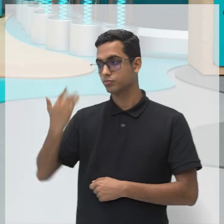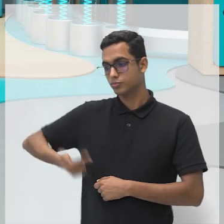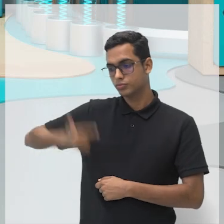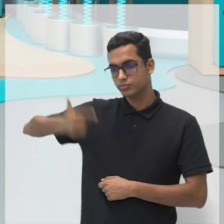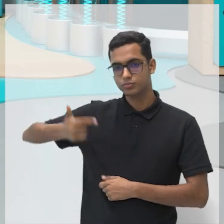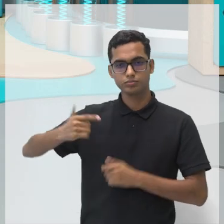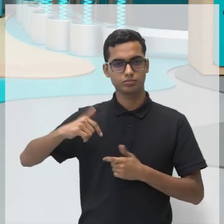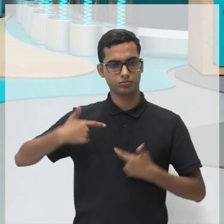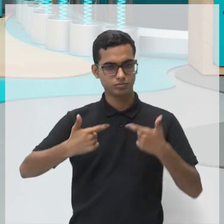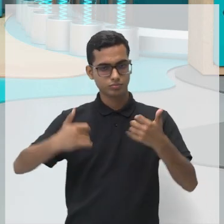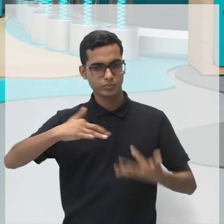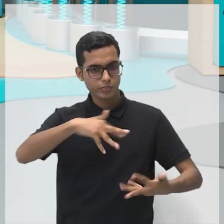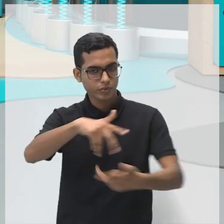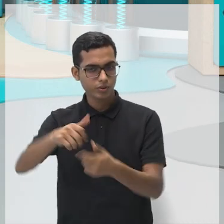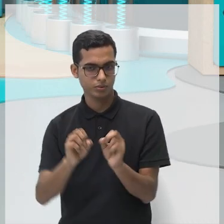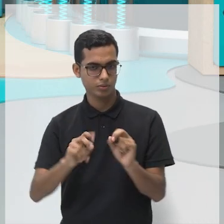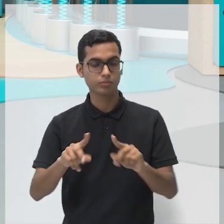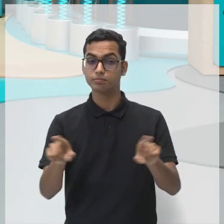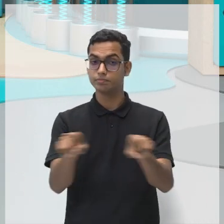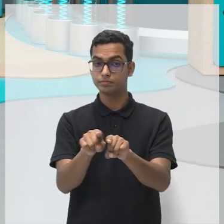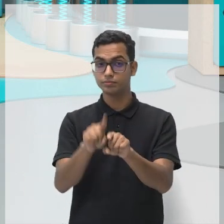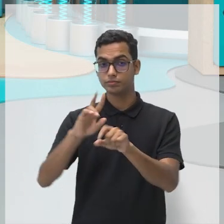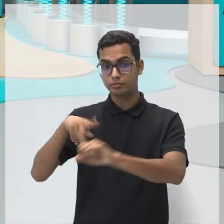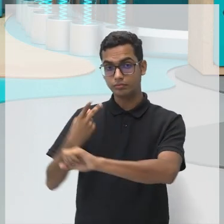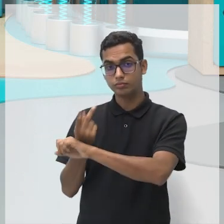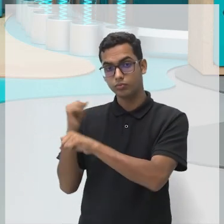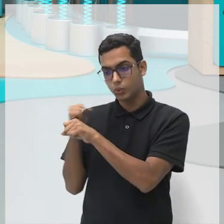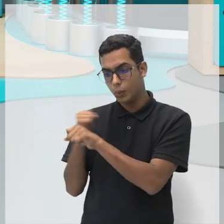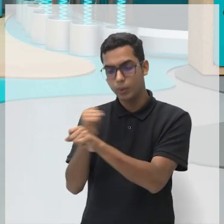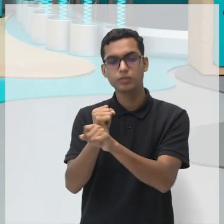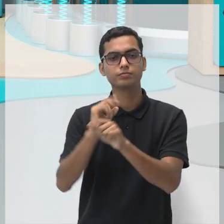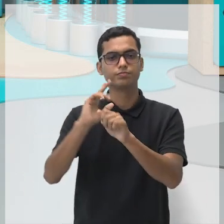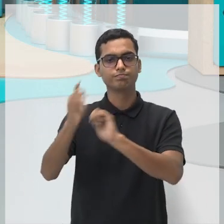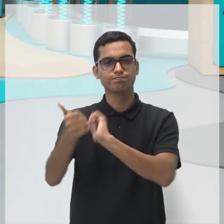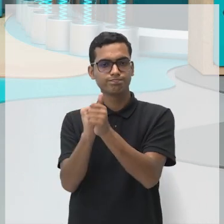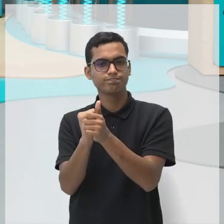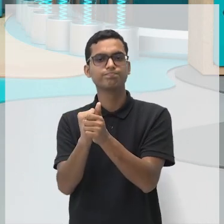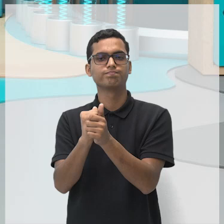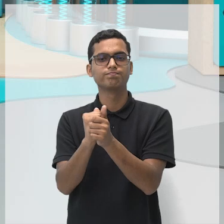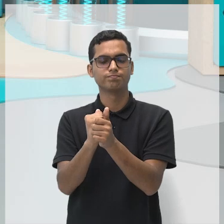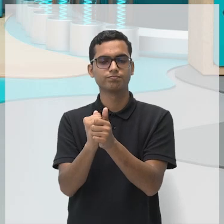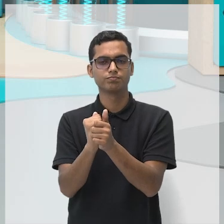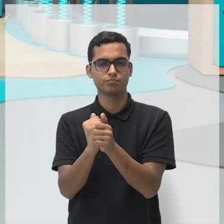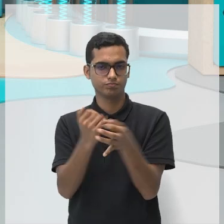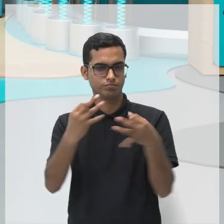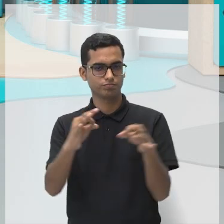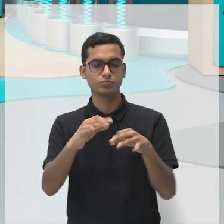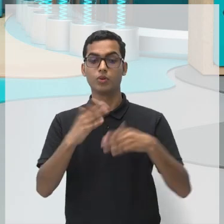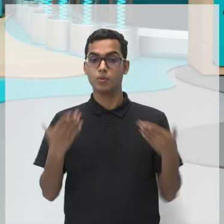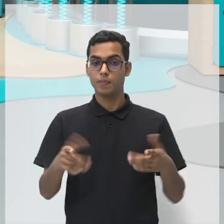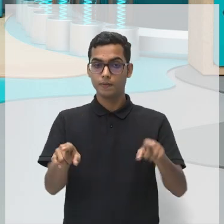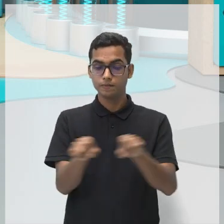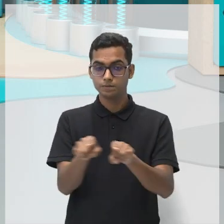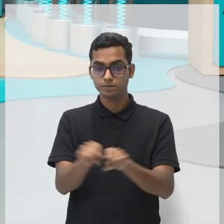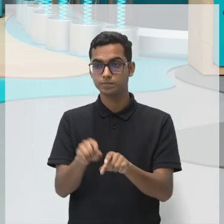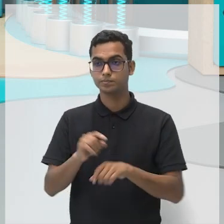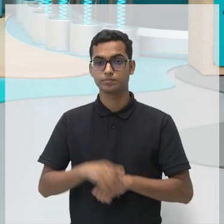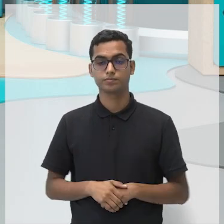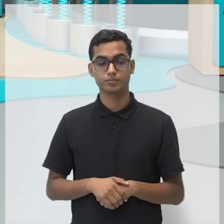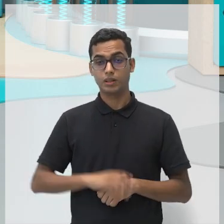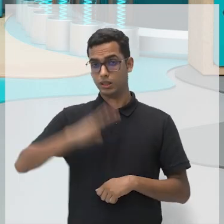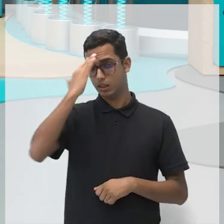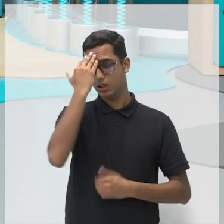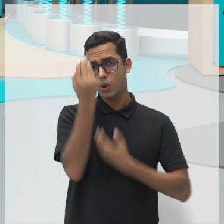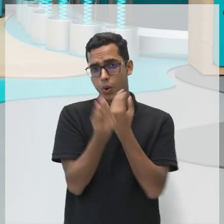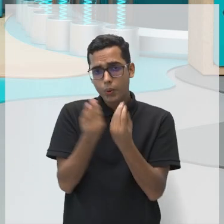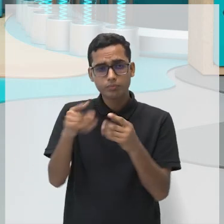gente. Com o passar dos anos, ele acabou se tornando um esporte, ok? Porém, para a gente entender um pouco melhor da história